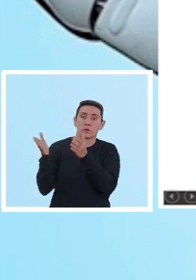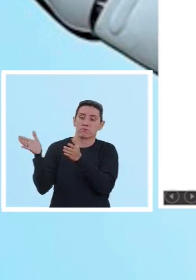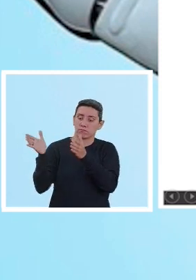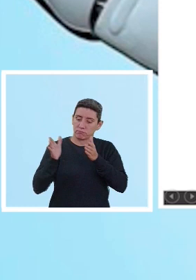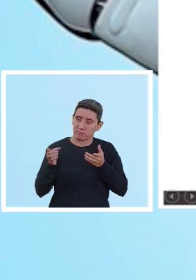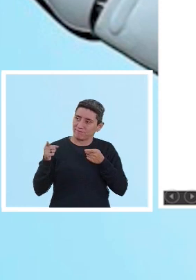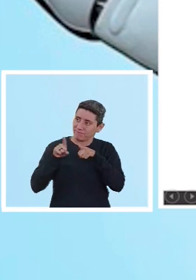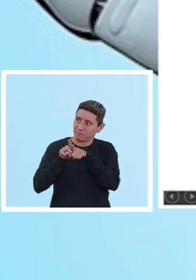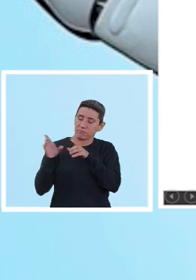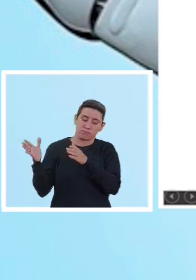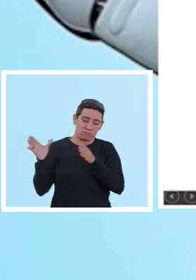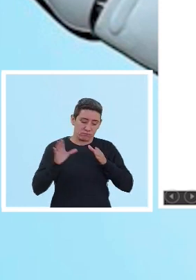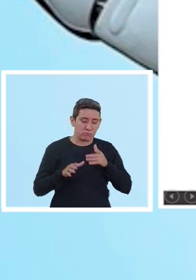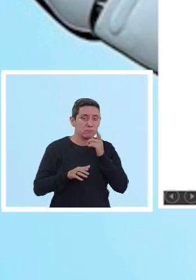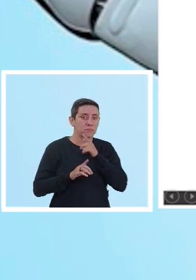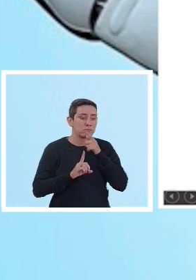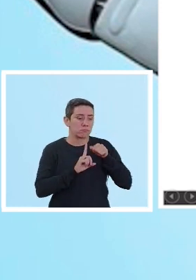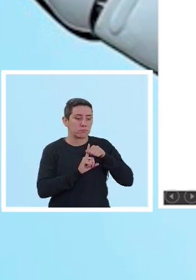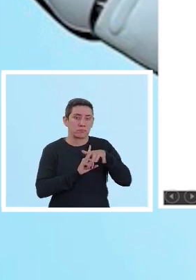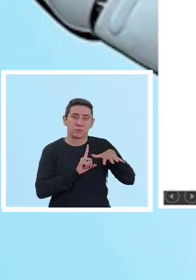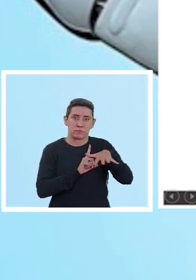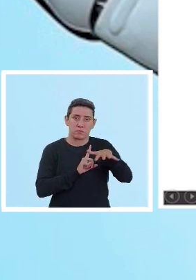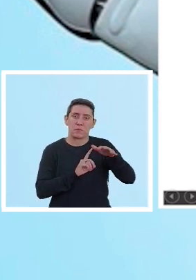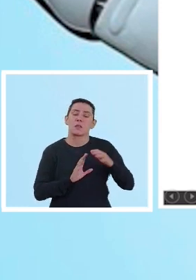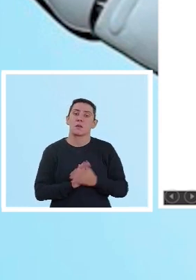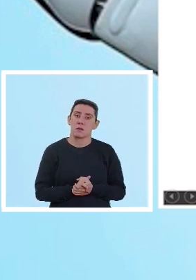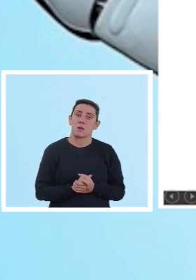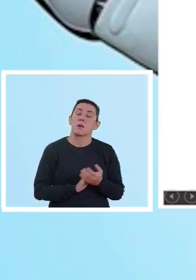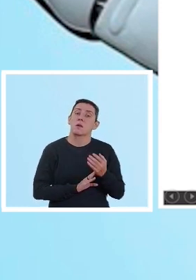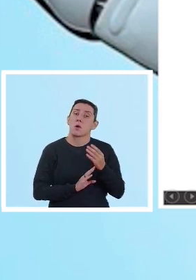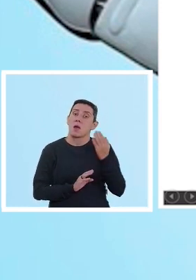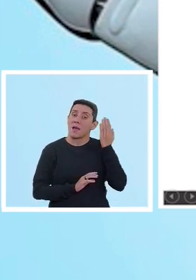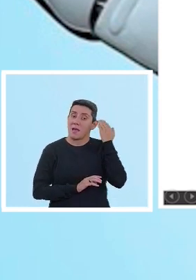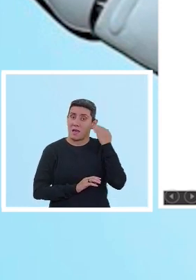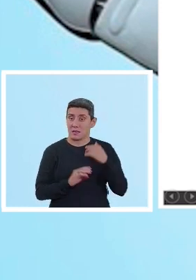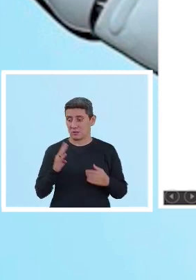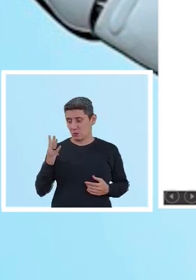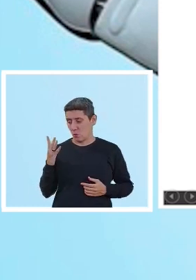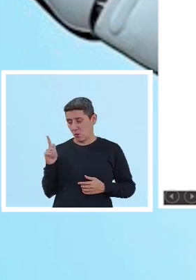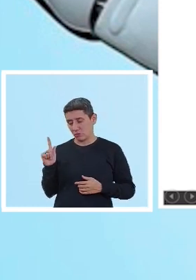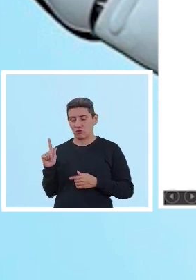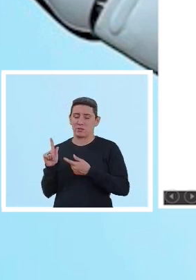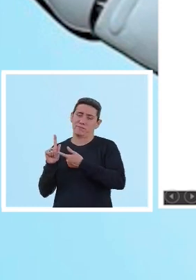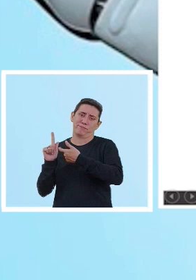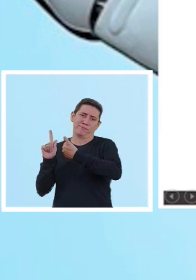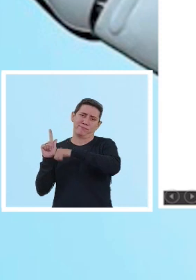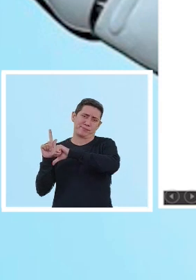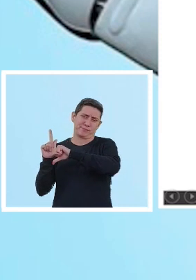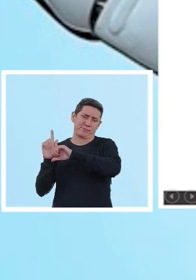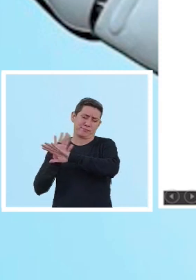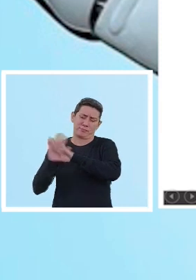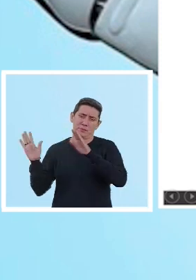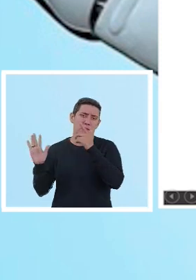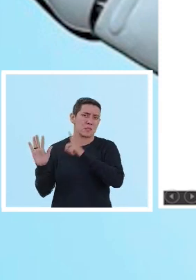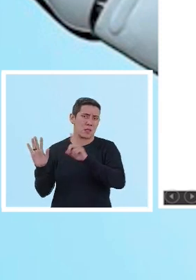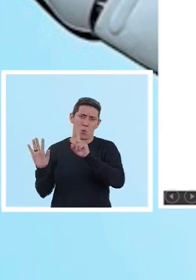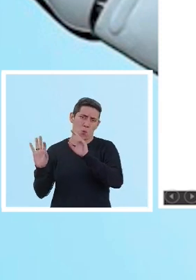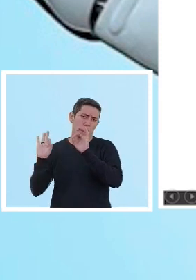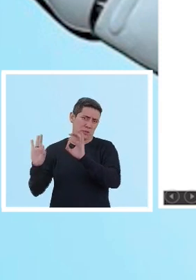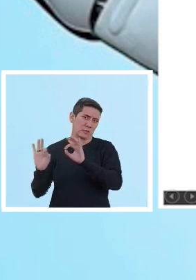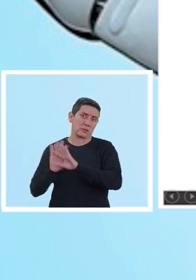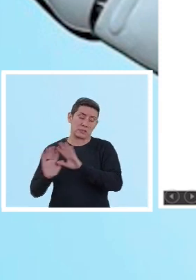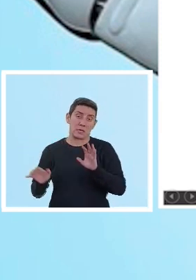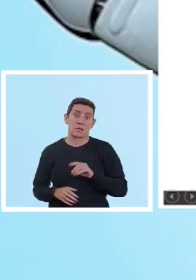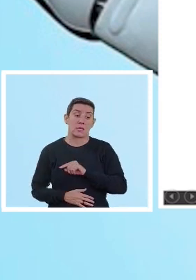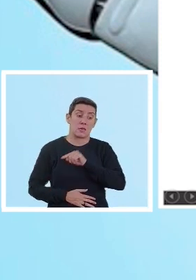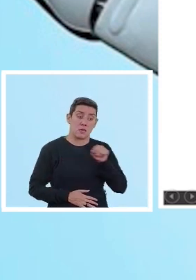e mas antes disso a gente chegou a testar com o CPF 4G não funciona não não tem como né E quando